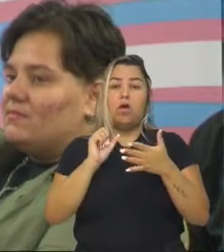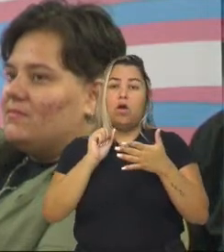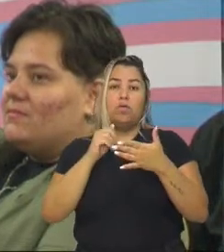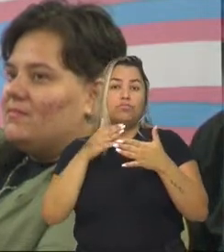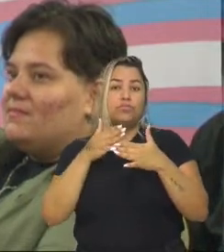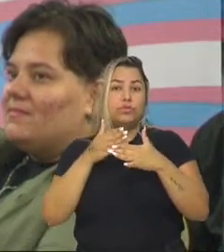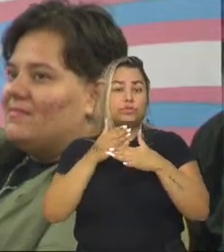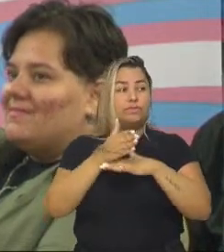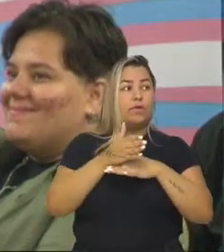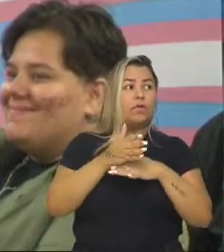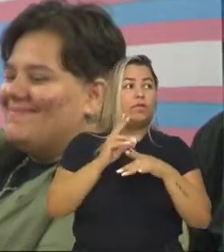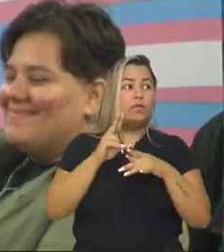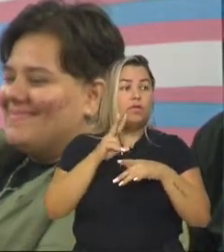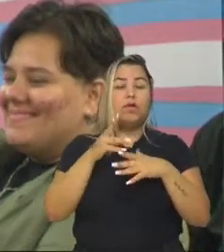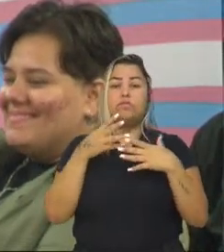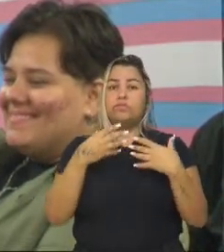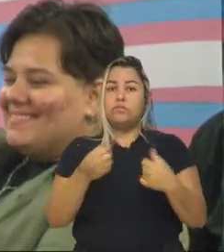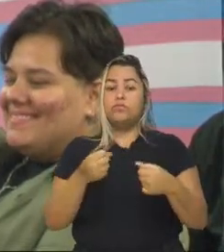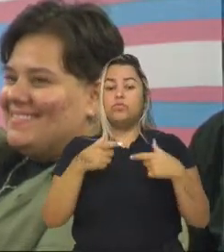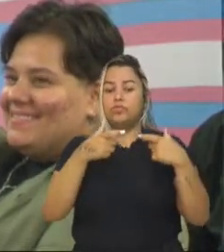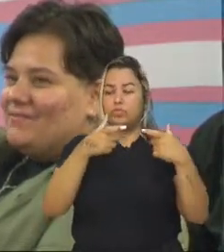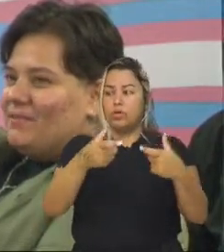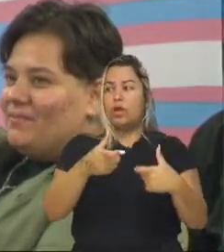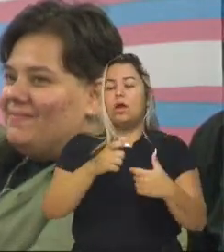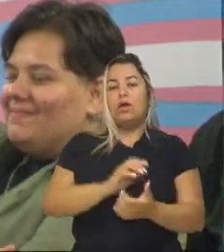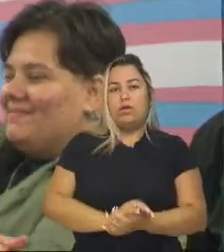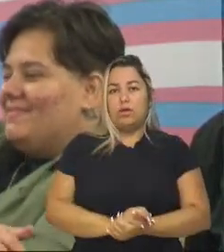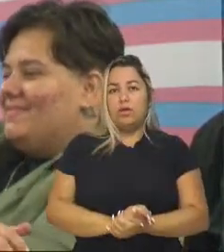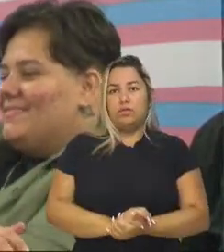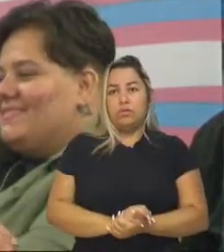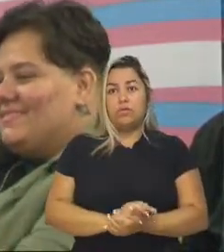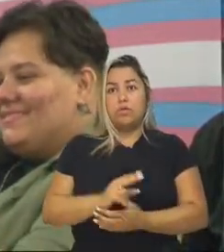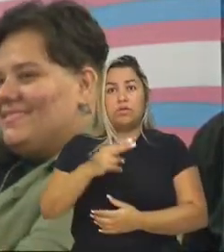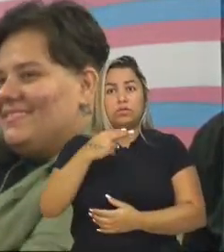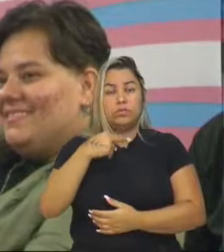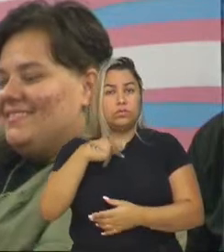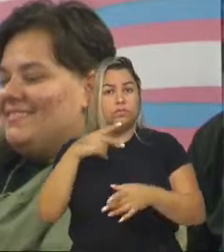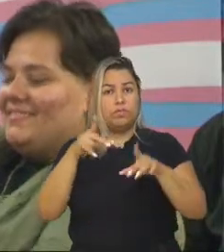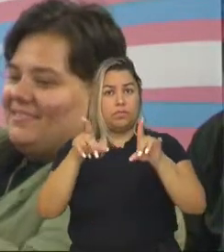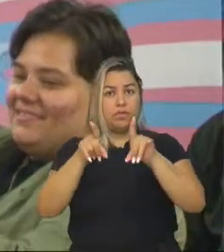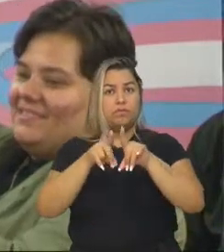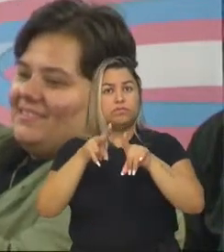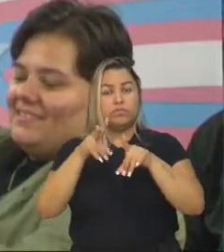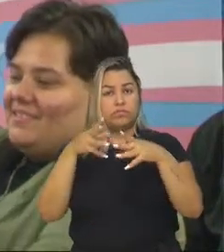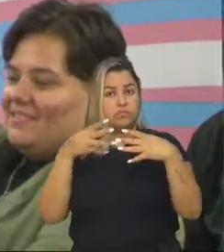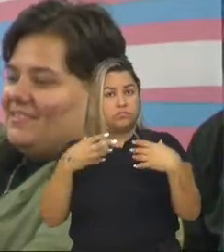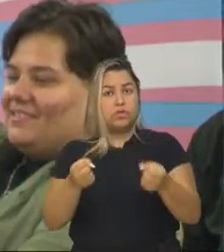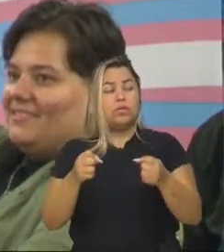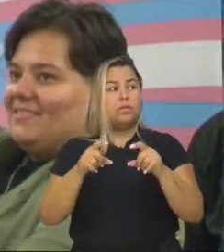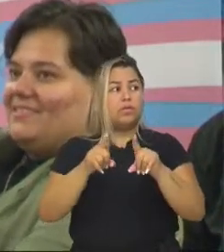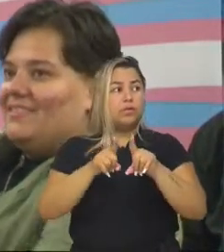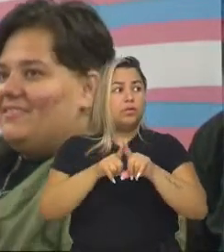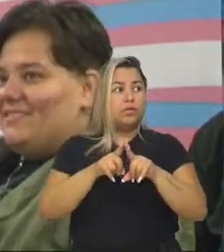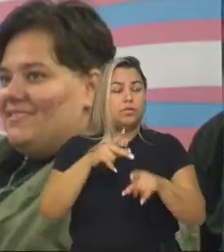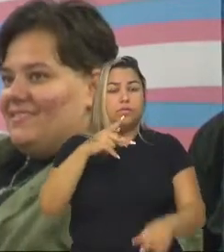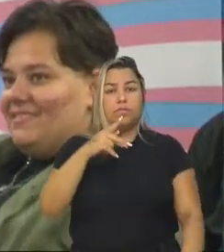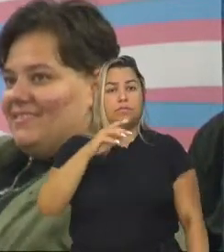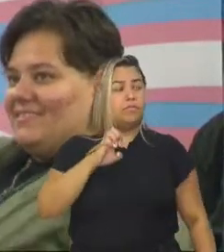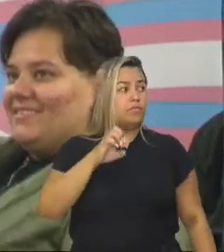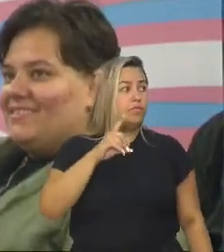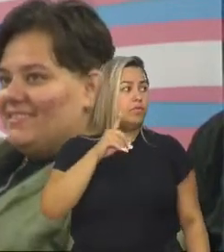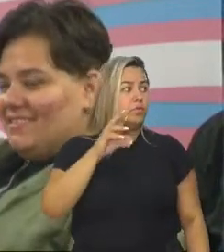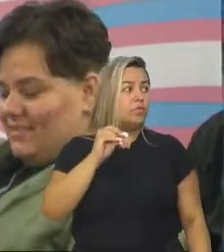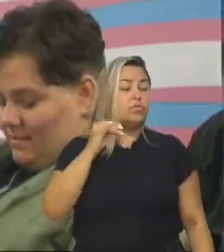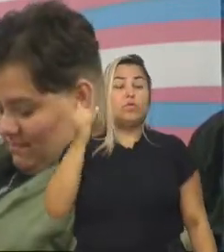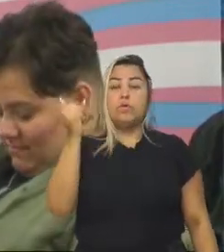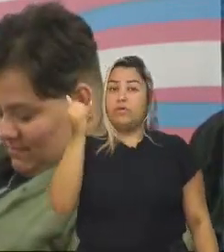dizer assim, vamos ocupar o nosso espaço, vamos ocupar o CFP. Né? Pedro Paulo, quando fala para a